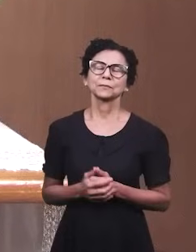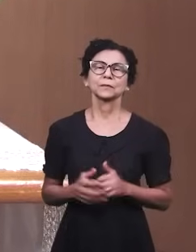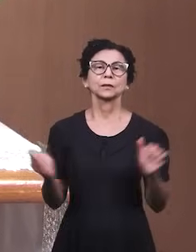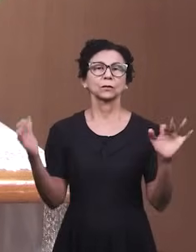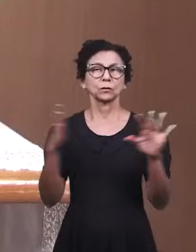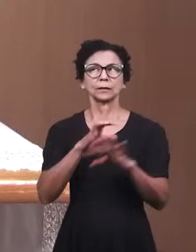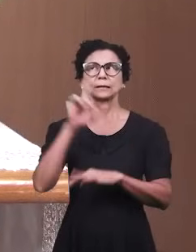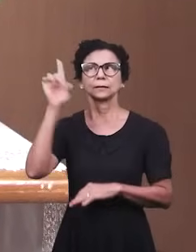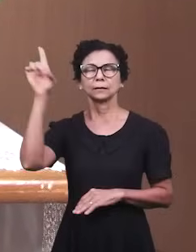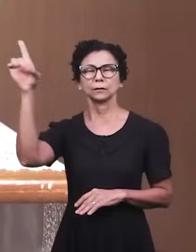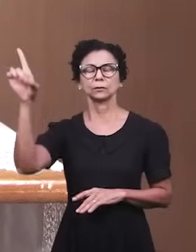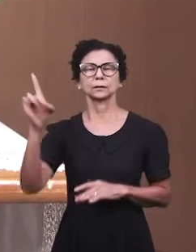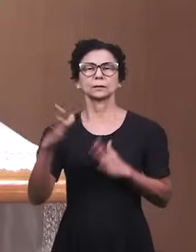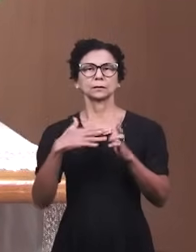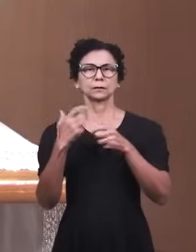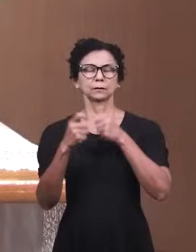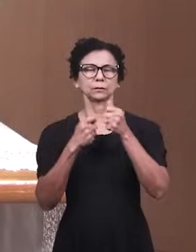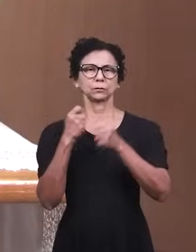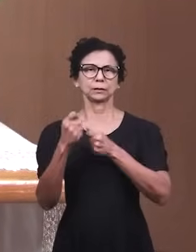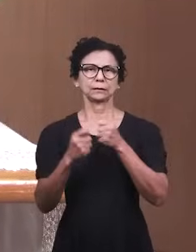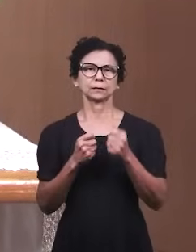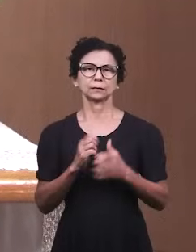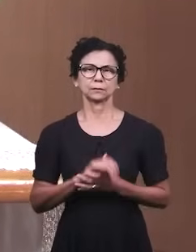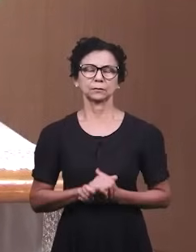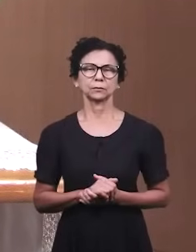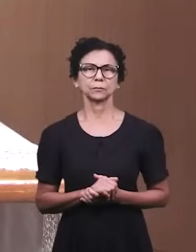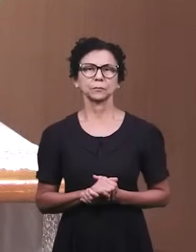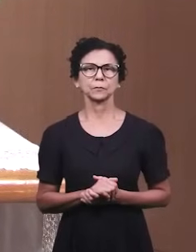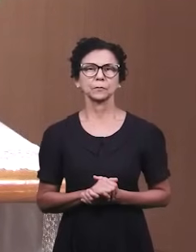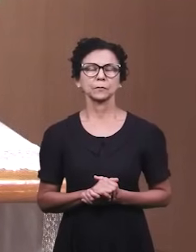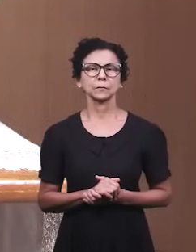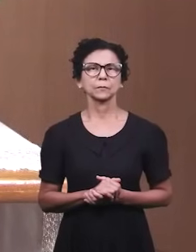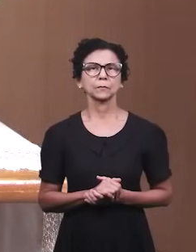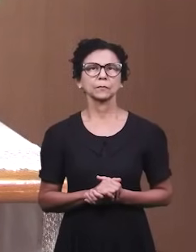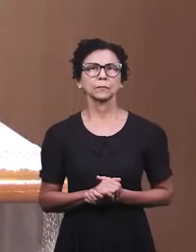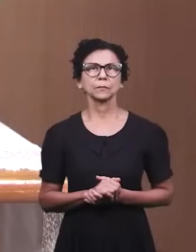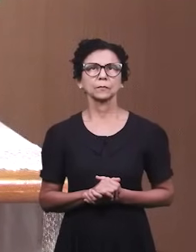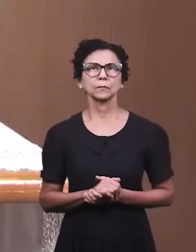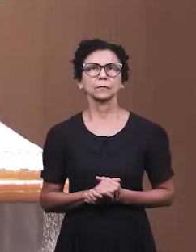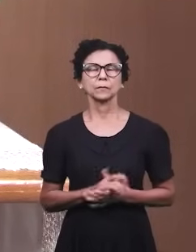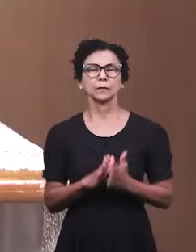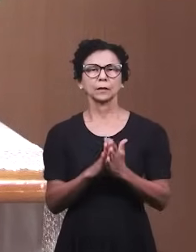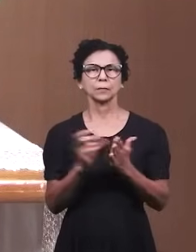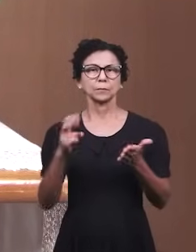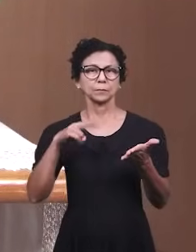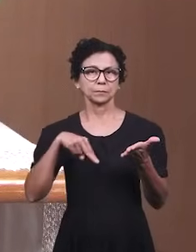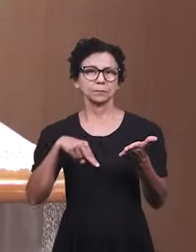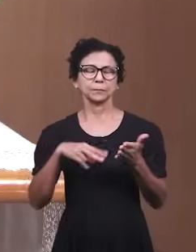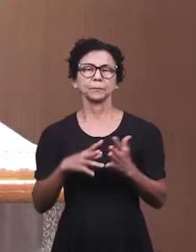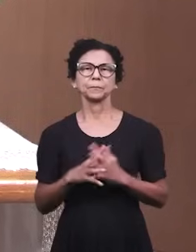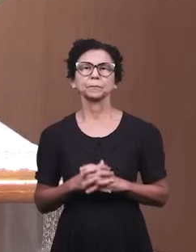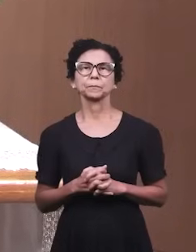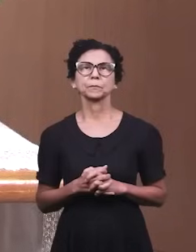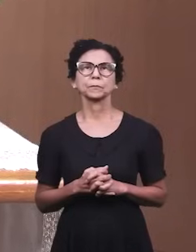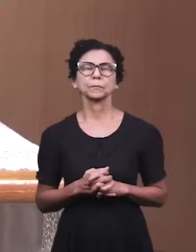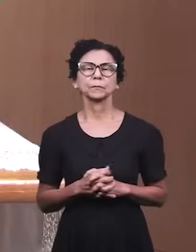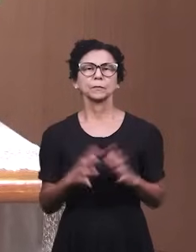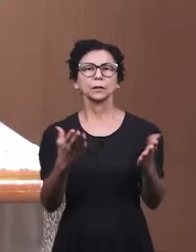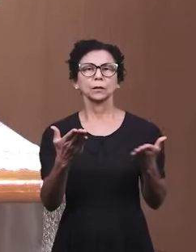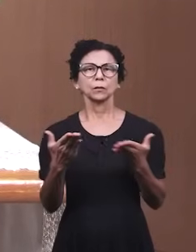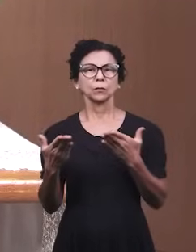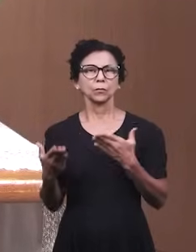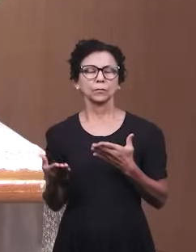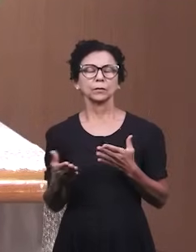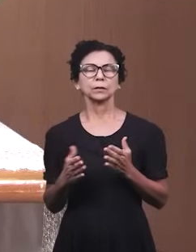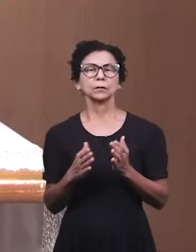Glória a Deus. Aleluia. Neste momento, vamos ler a palavra do Senhor. Convido a todos que